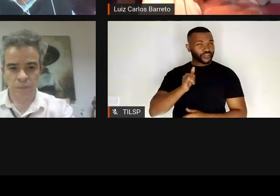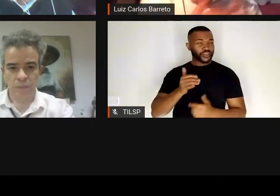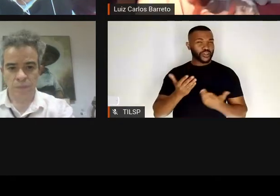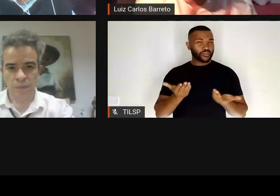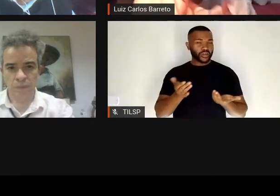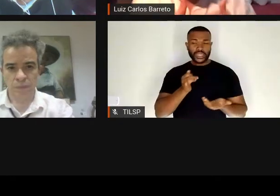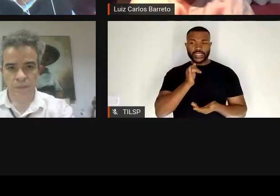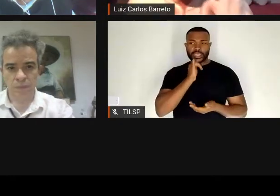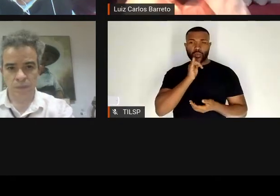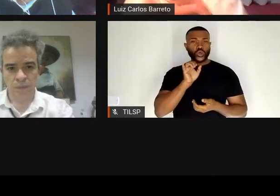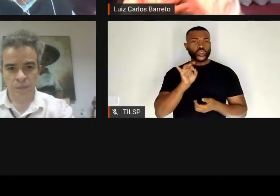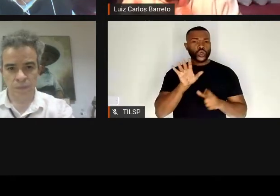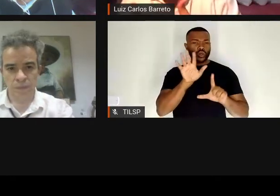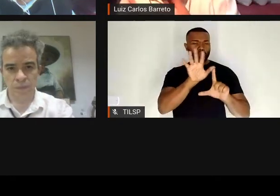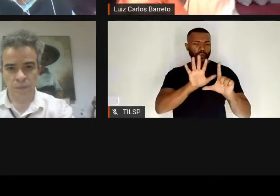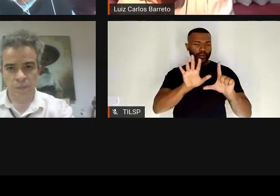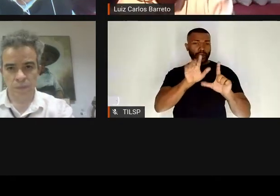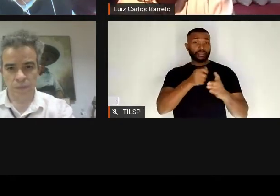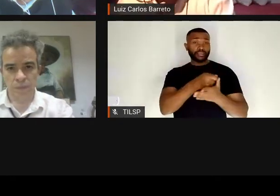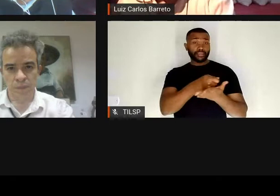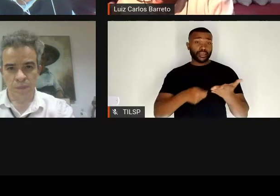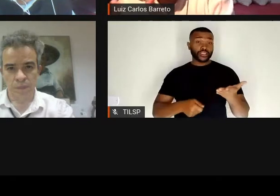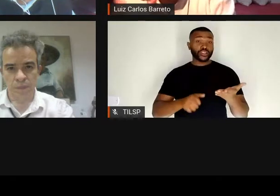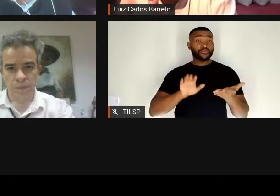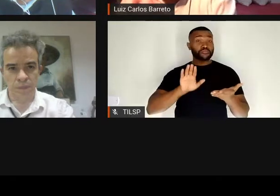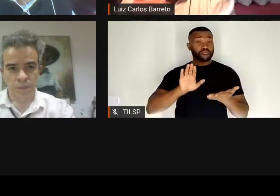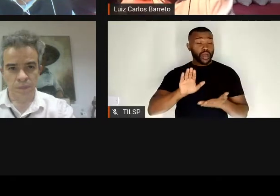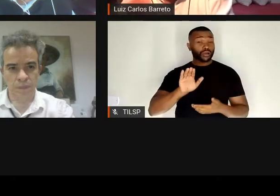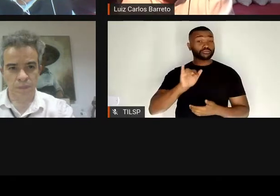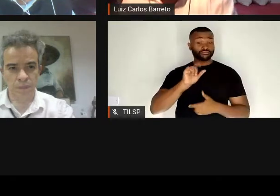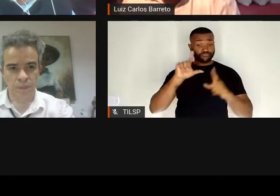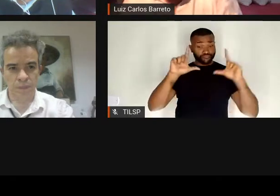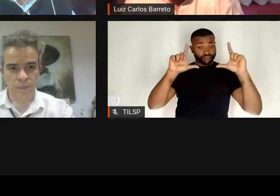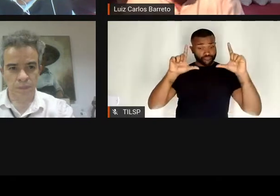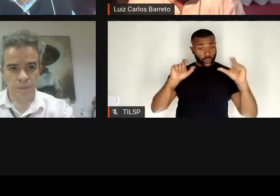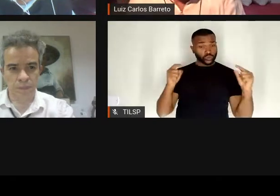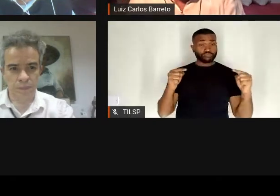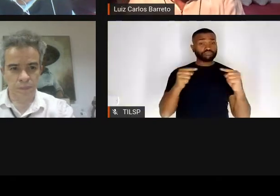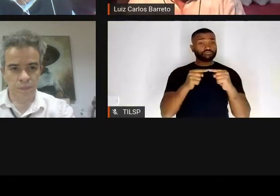para ilustrar um texto, mas contar uma história